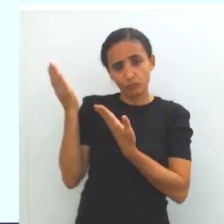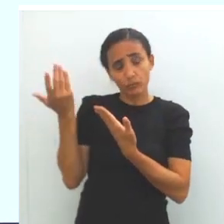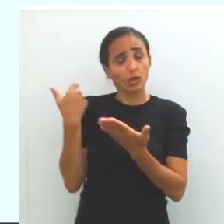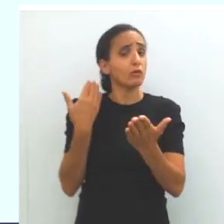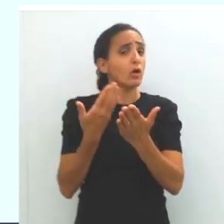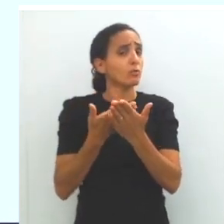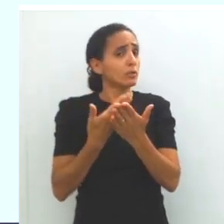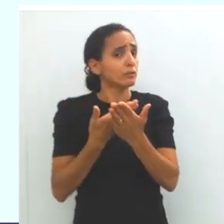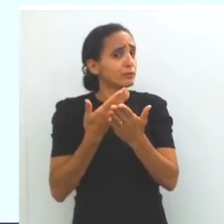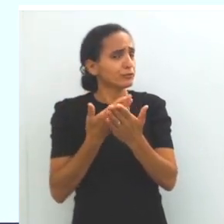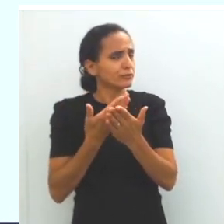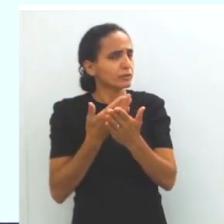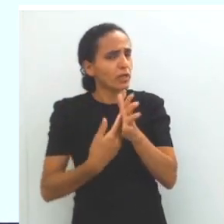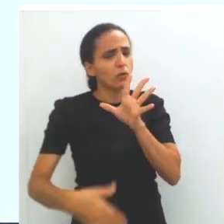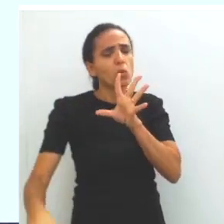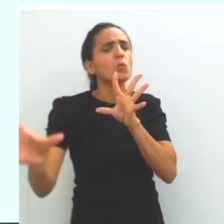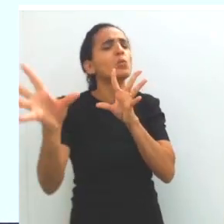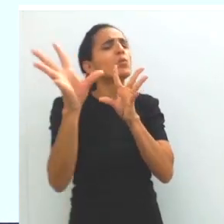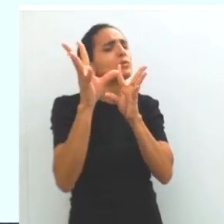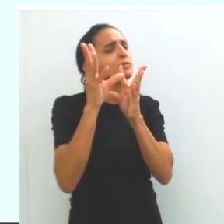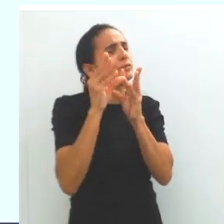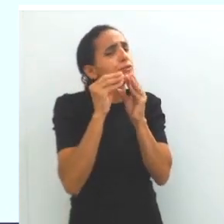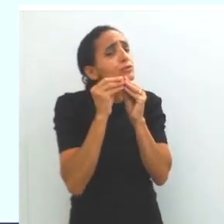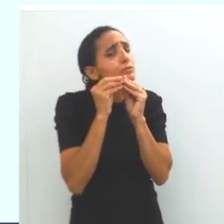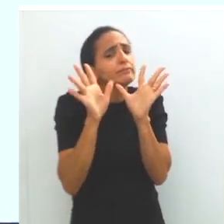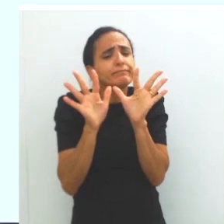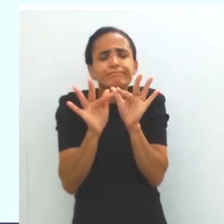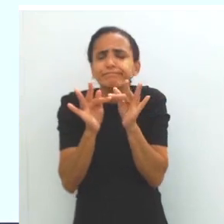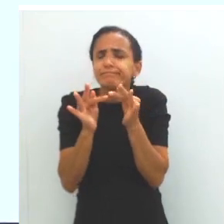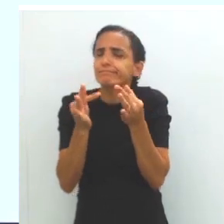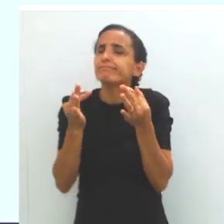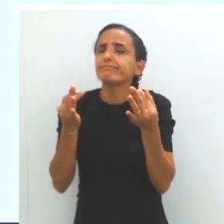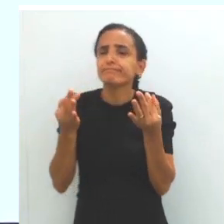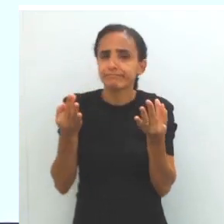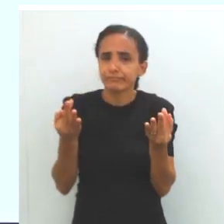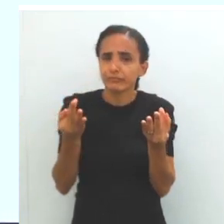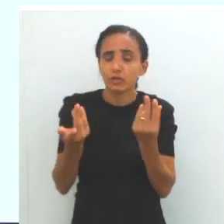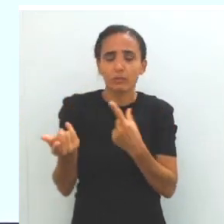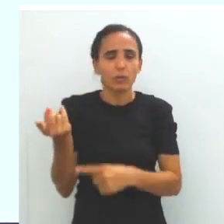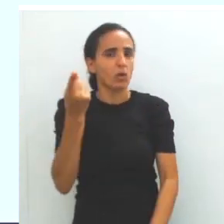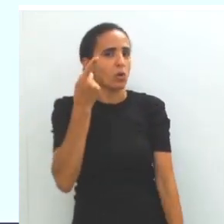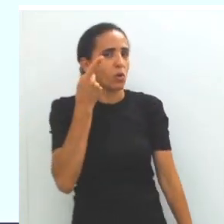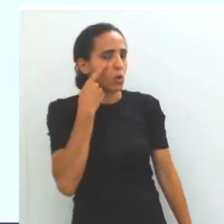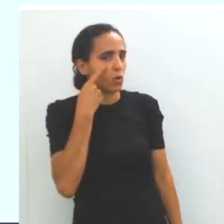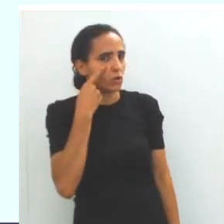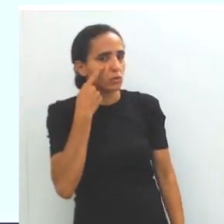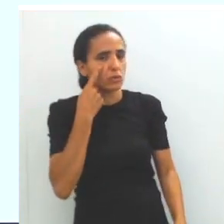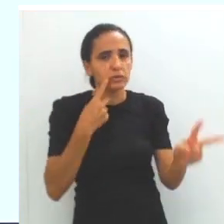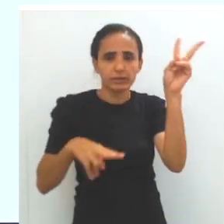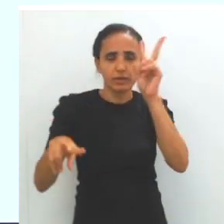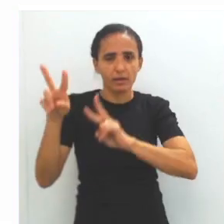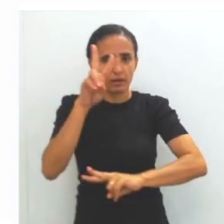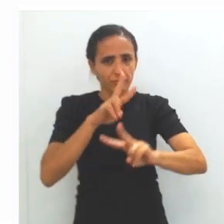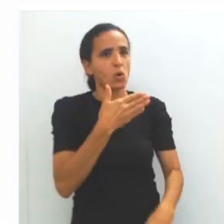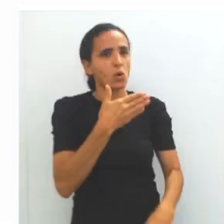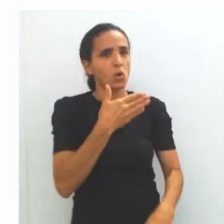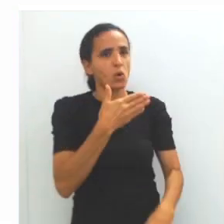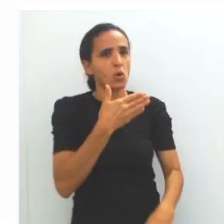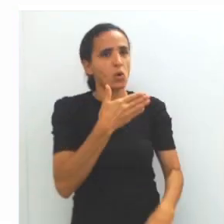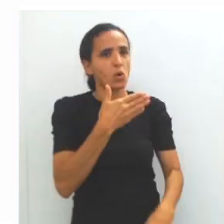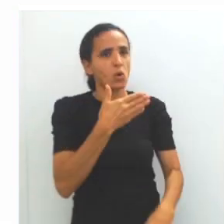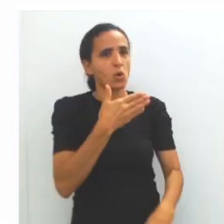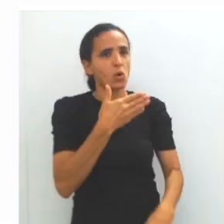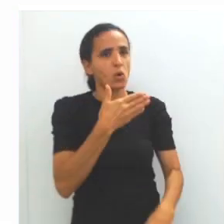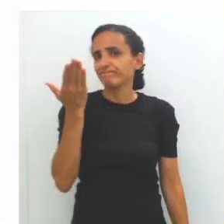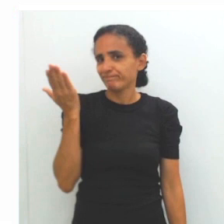lá, vamos fazer uma retrospectiva, um pequeno resumo sobre olhos e a visão,